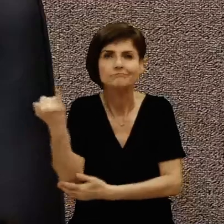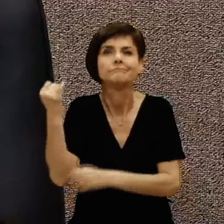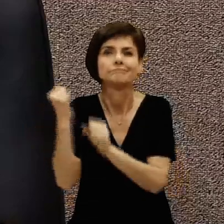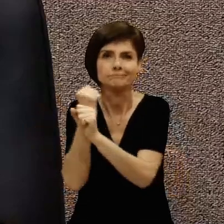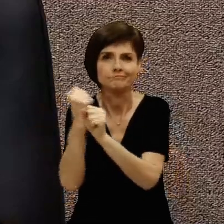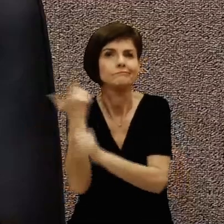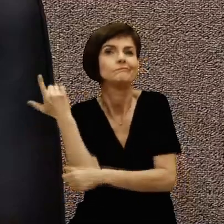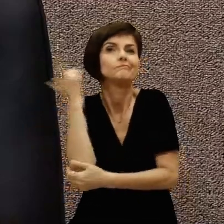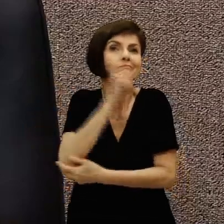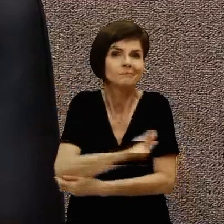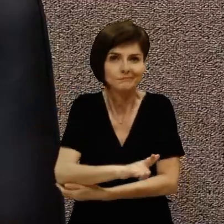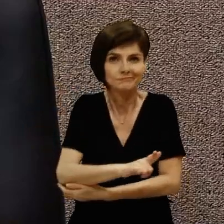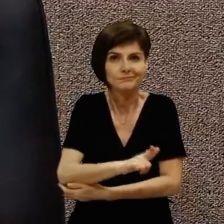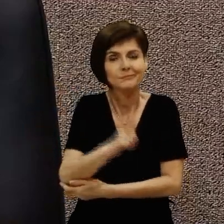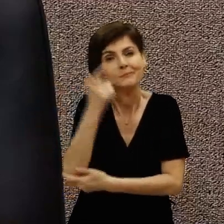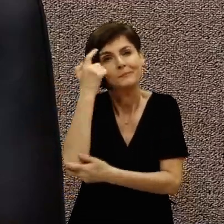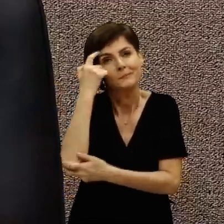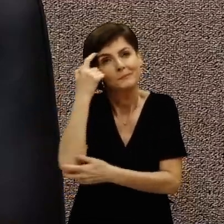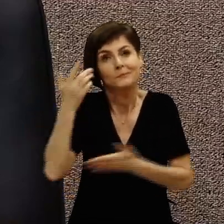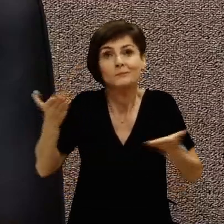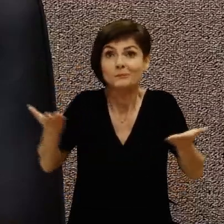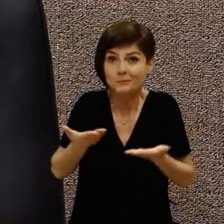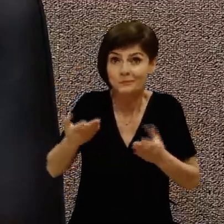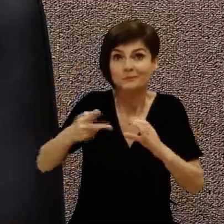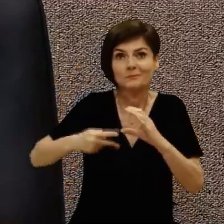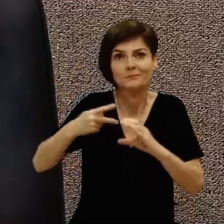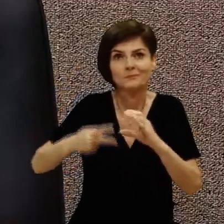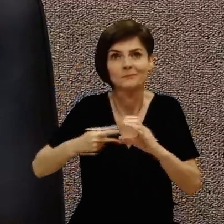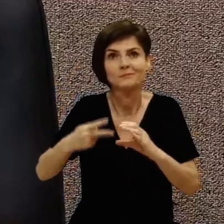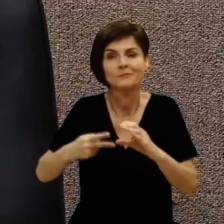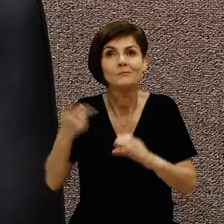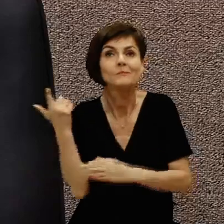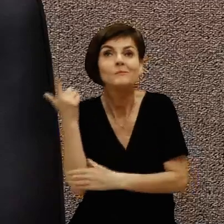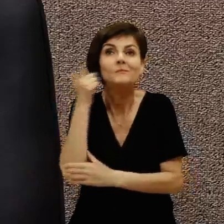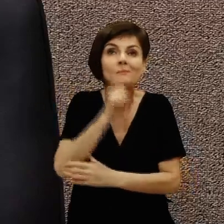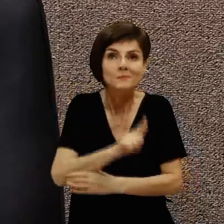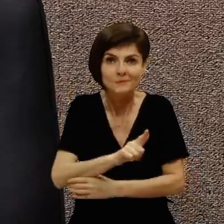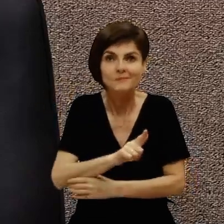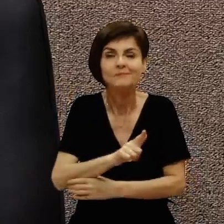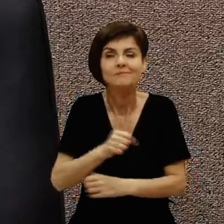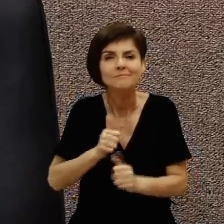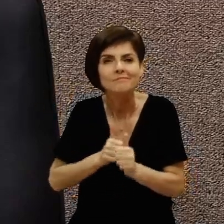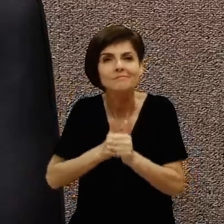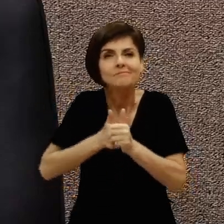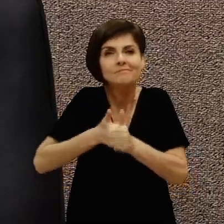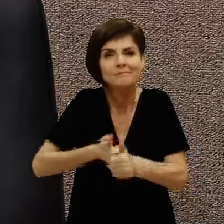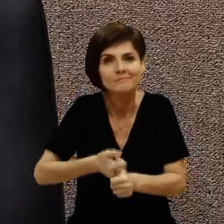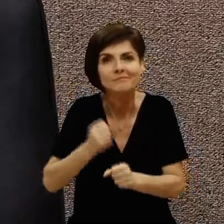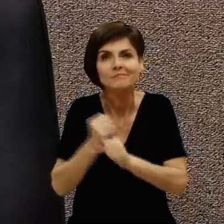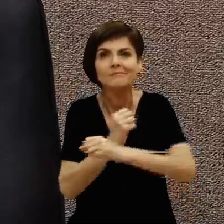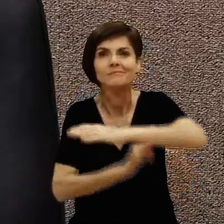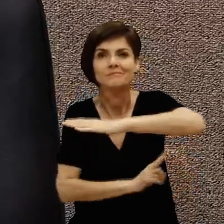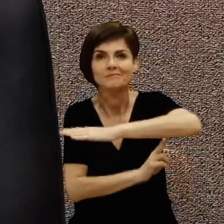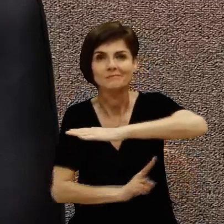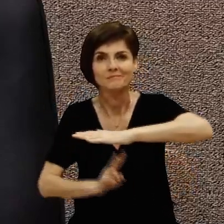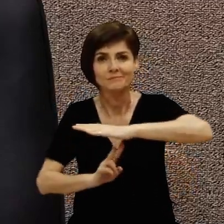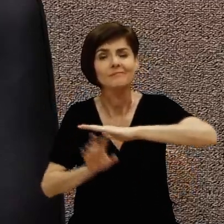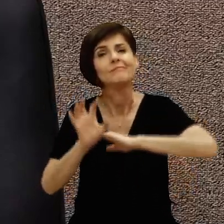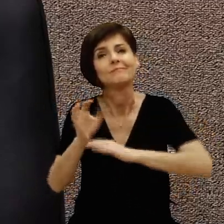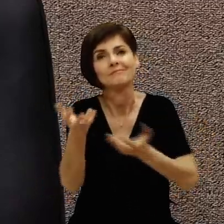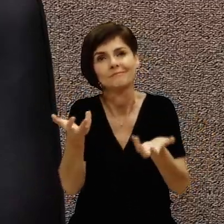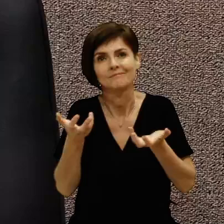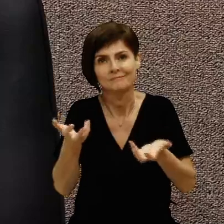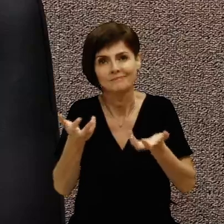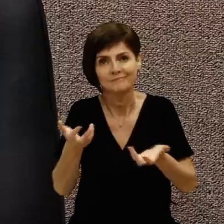se deu. Então, penso que hoje a Câmara de Vereadores consegue essa aproximação, construir pontes. É isso que nós queremos,